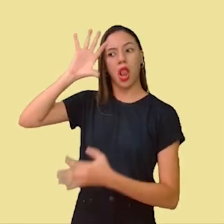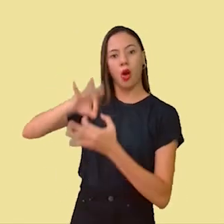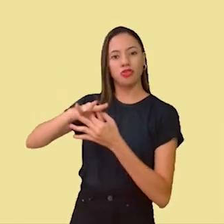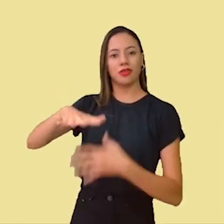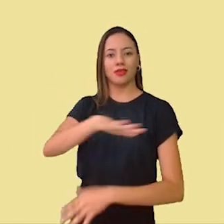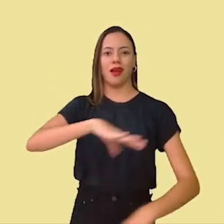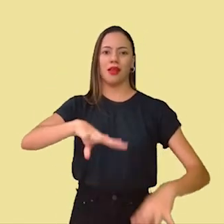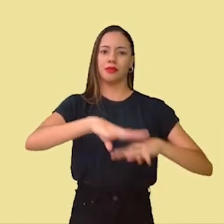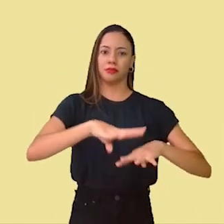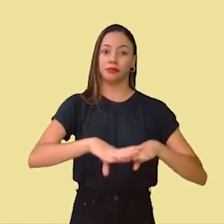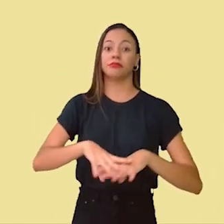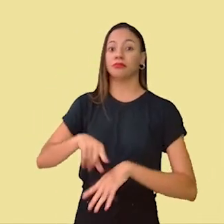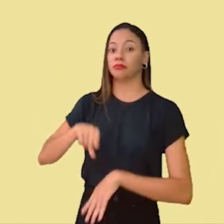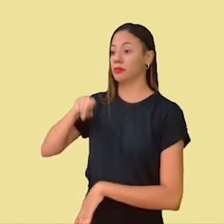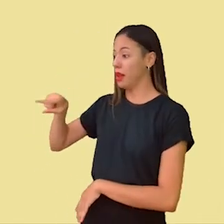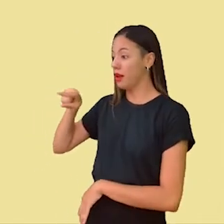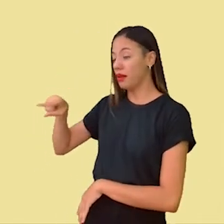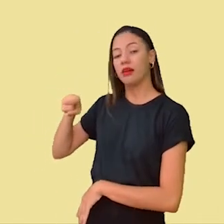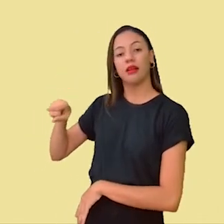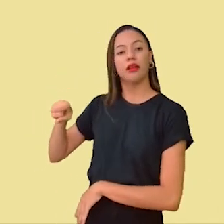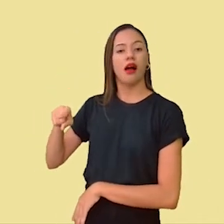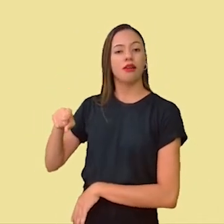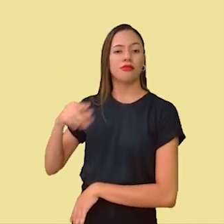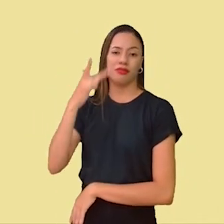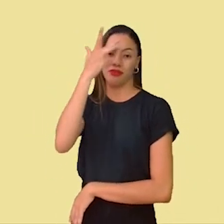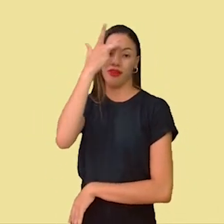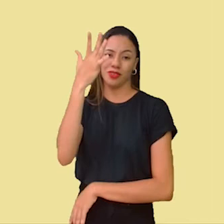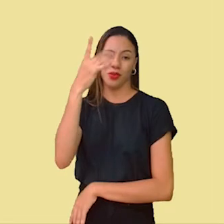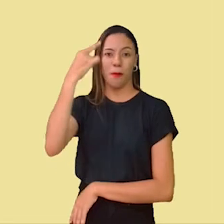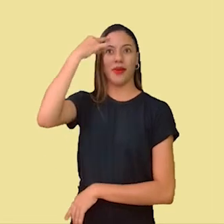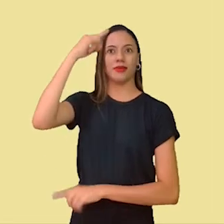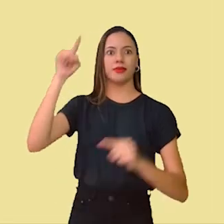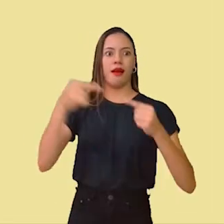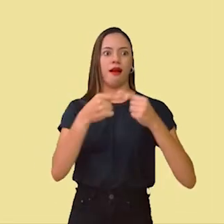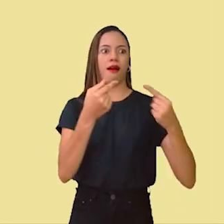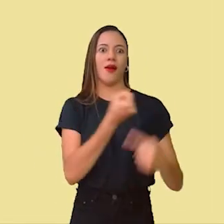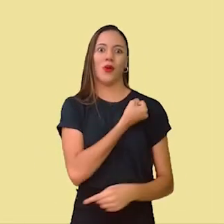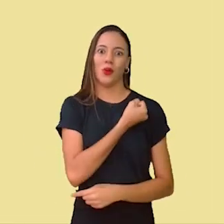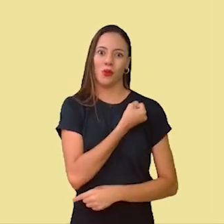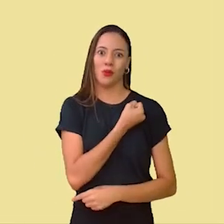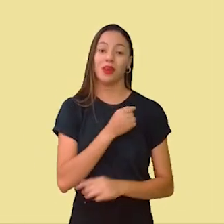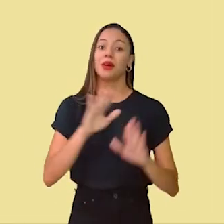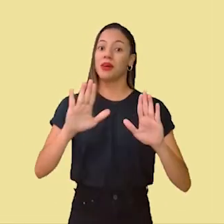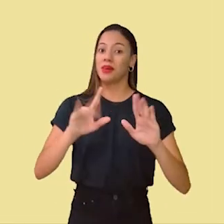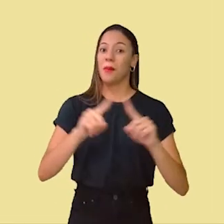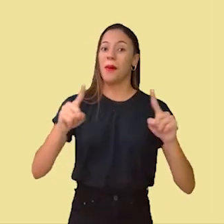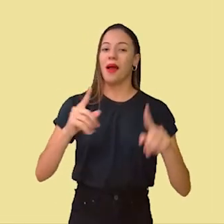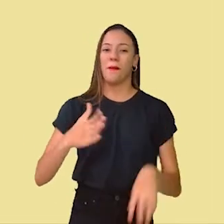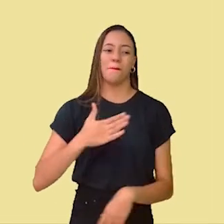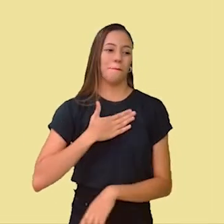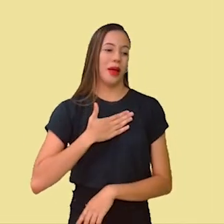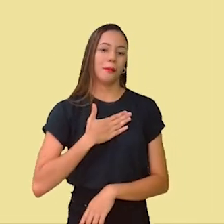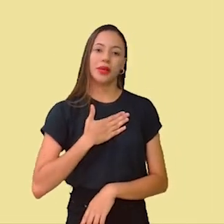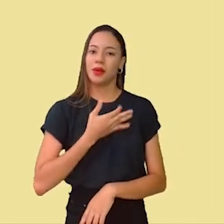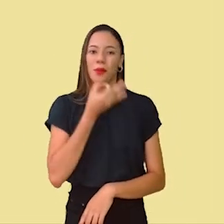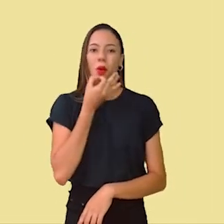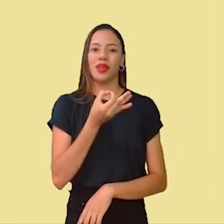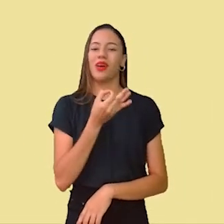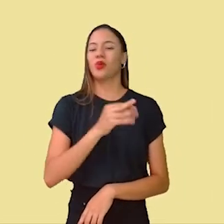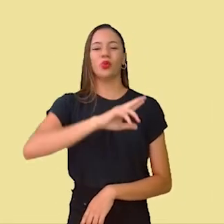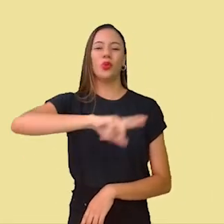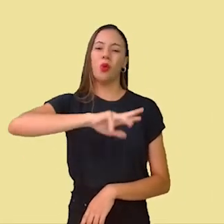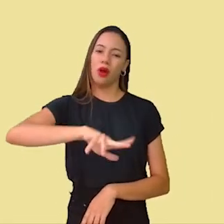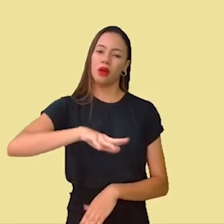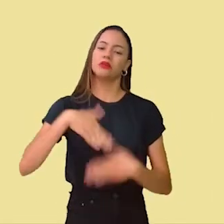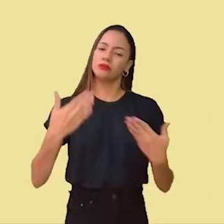mais fácil pensar dessa forma, né? O que para mim não é tanto. Né? Então isso também tem a